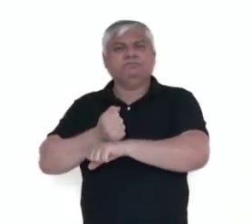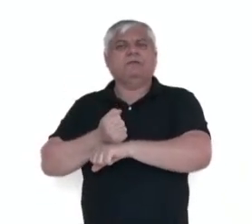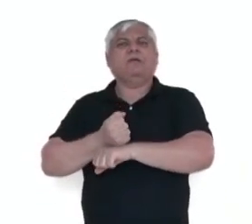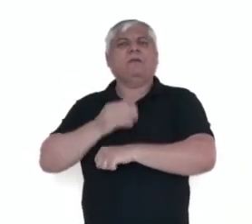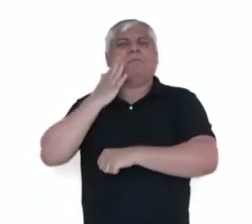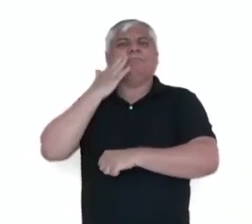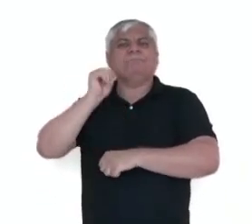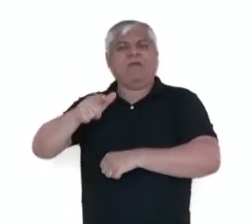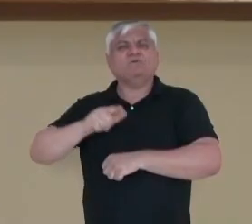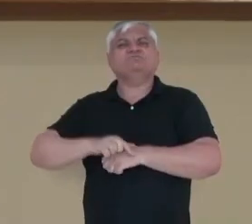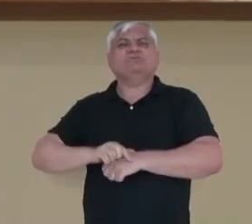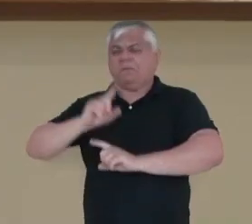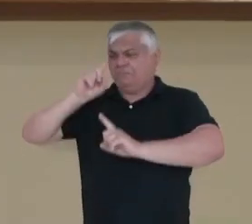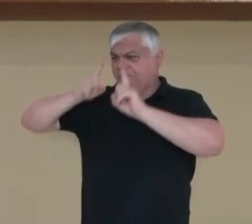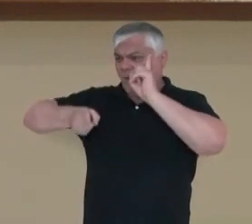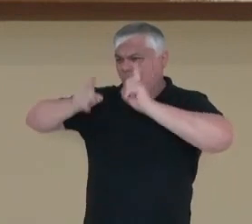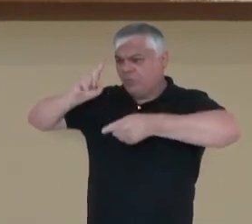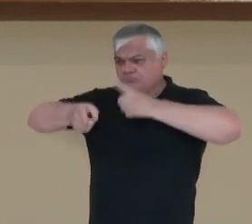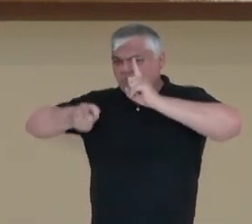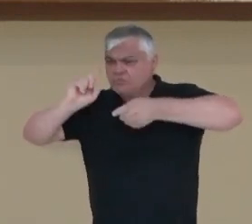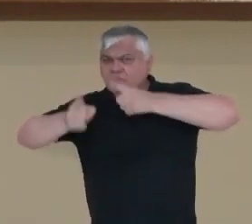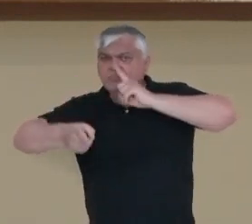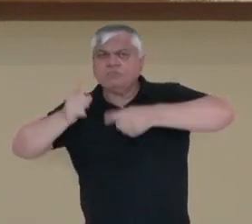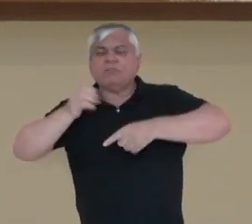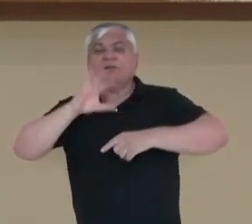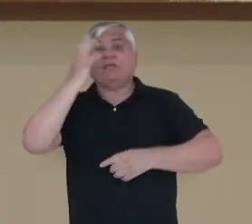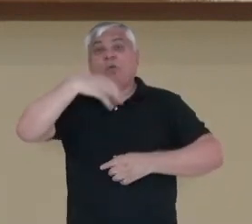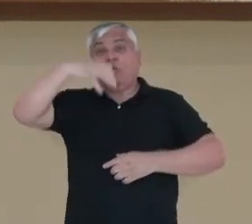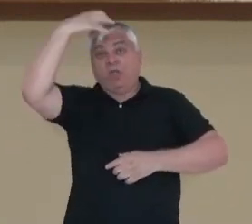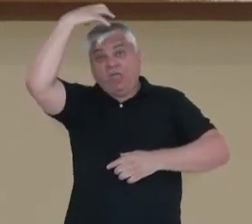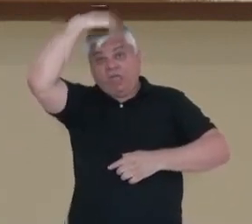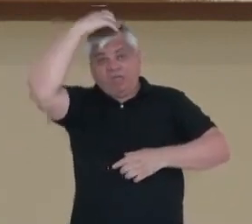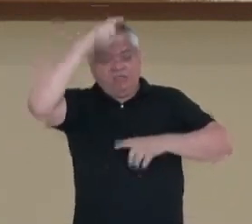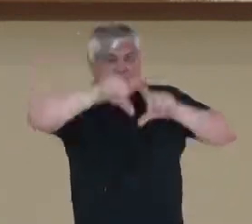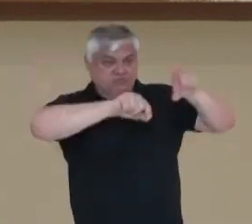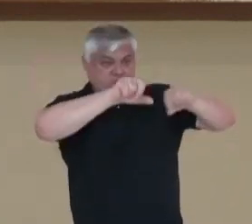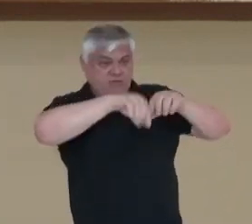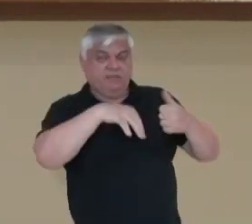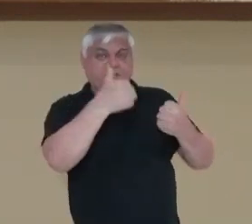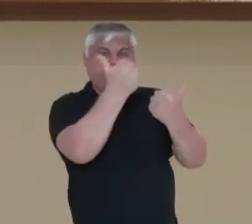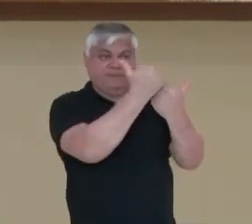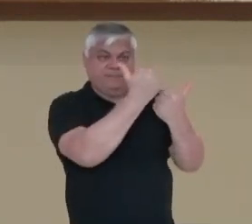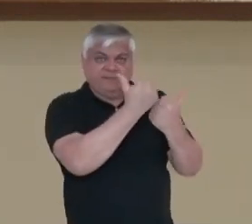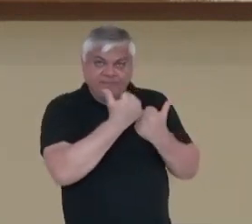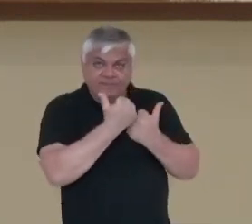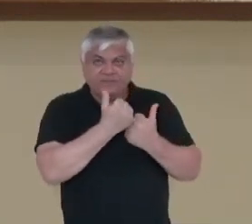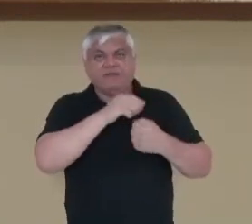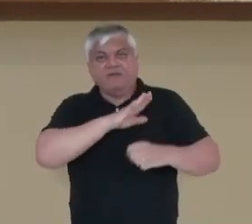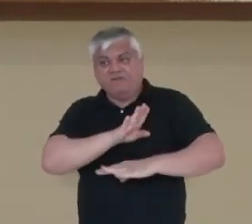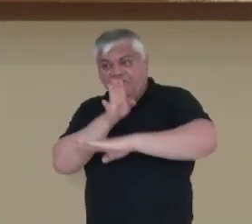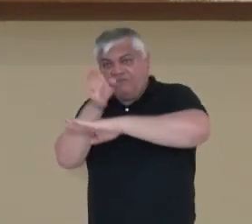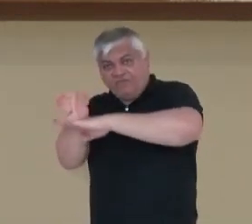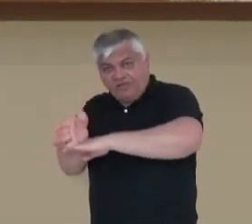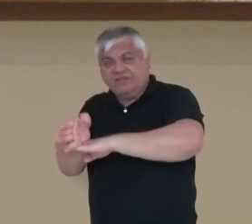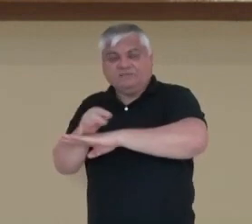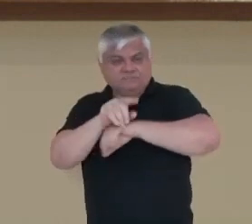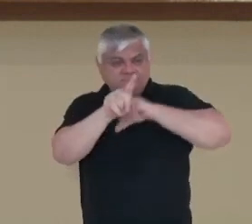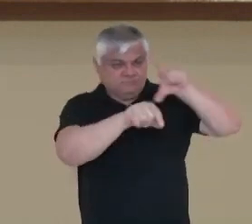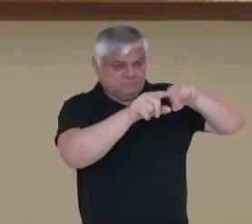rei. Então, o rei Leopoldo II, ele escolhia quem seriam os indivíduos que iriam até o Congo e